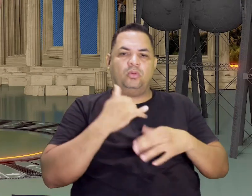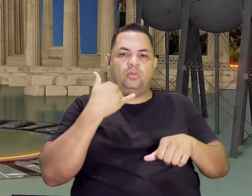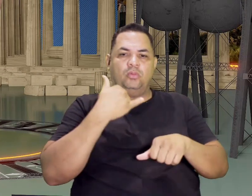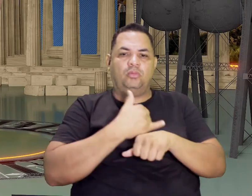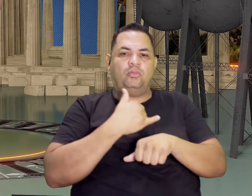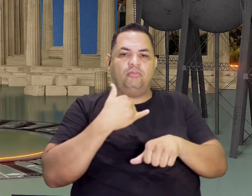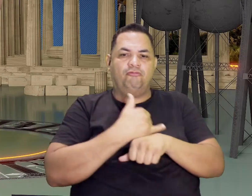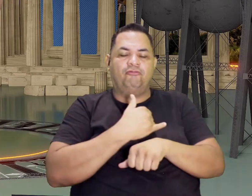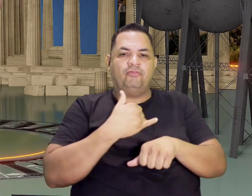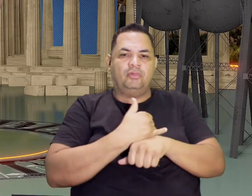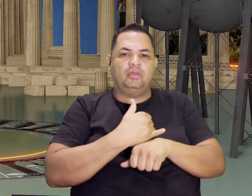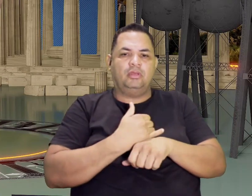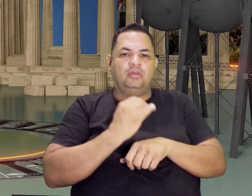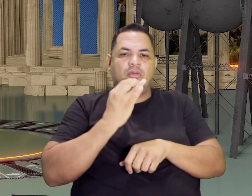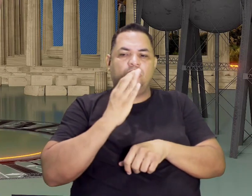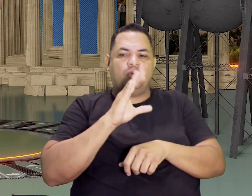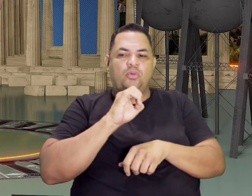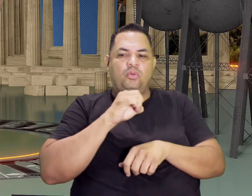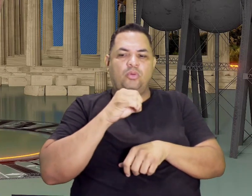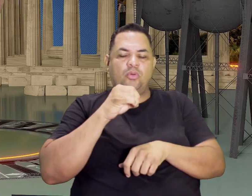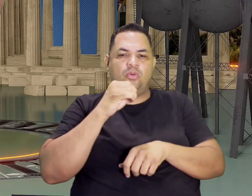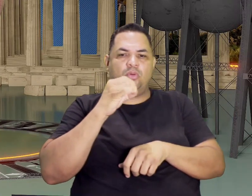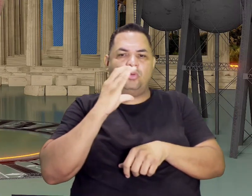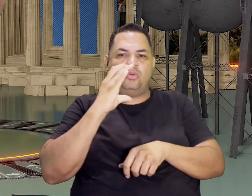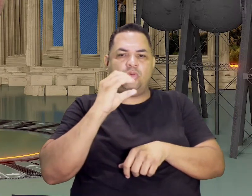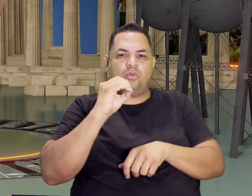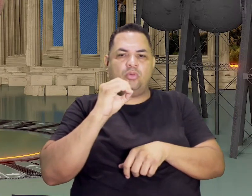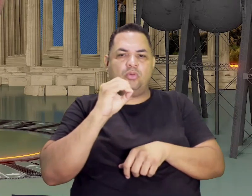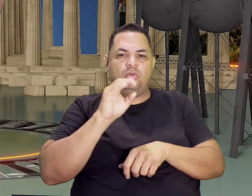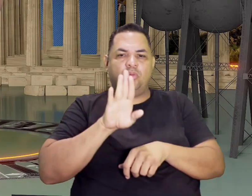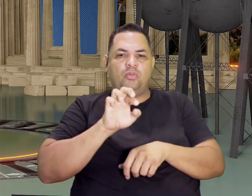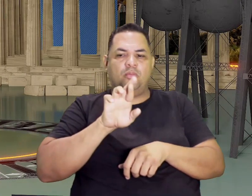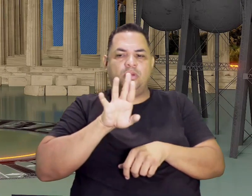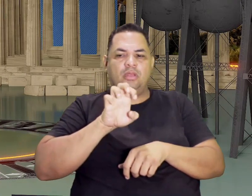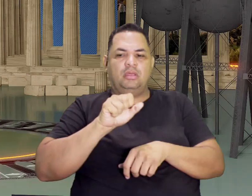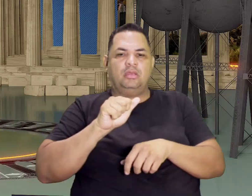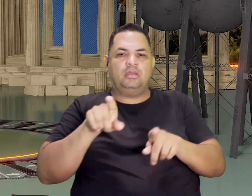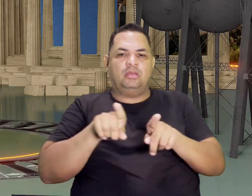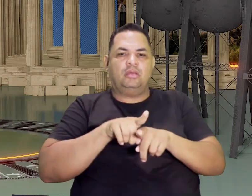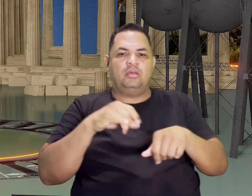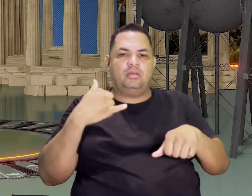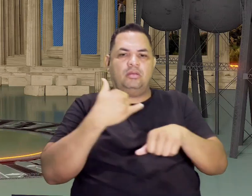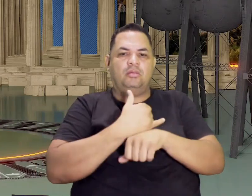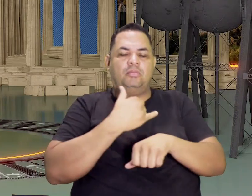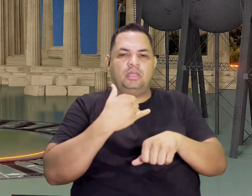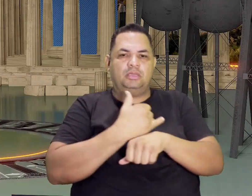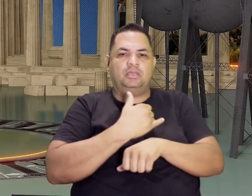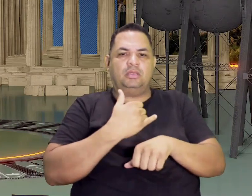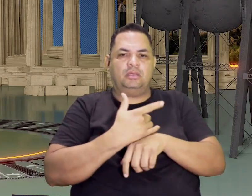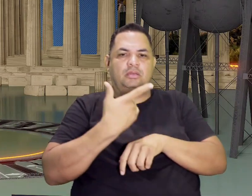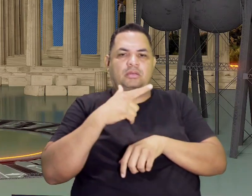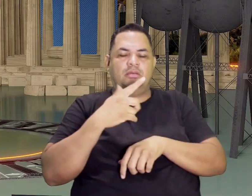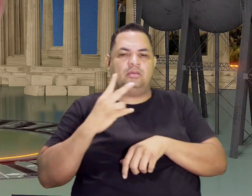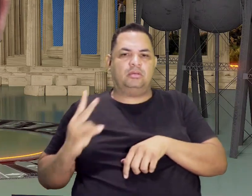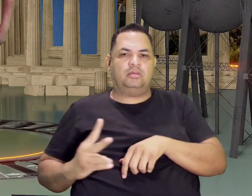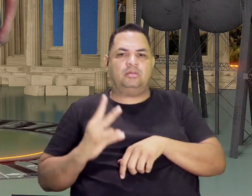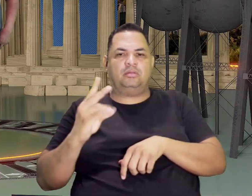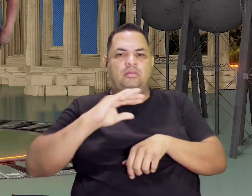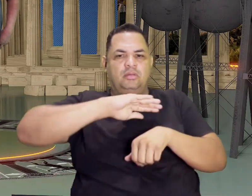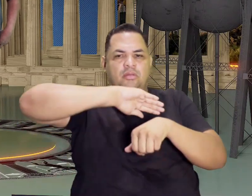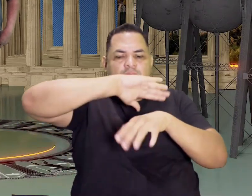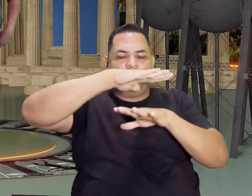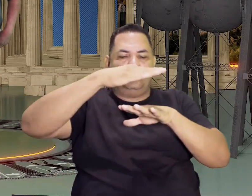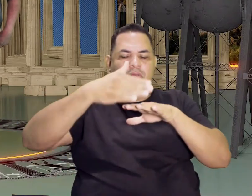não tem tanto, e o cobre. Porém, a alquimia funciona assim. Um metal sem valor, ele é